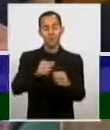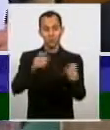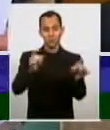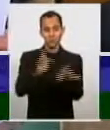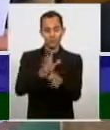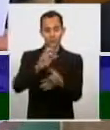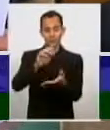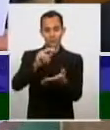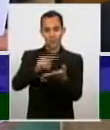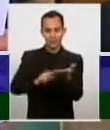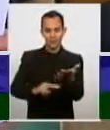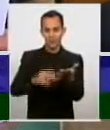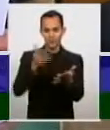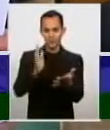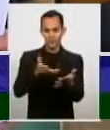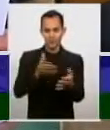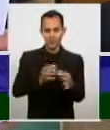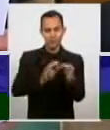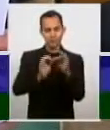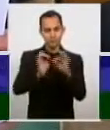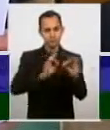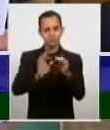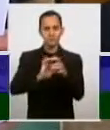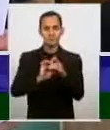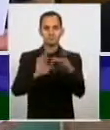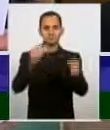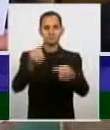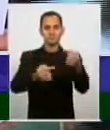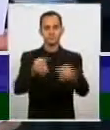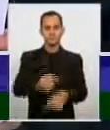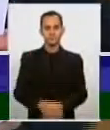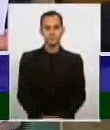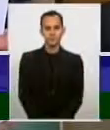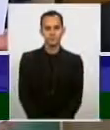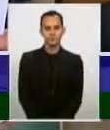após lido pelo nosso secretário, a matéria está em discussão.